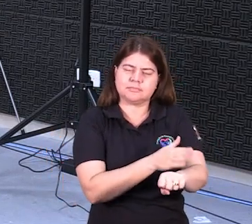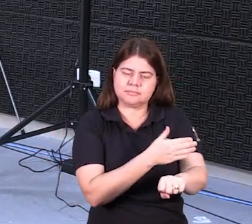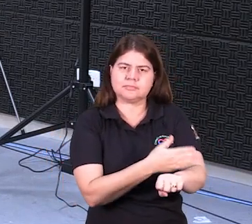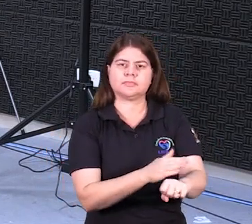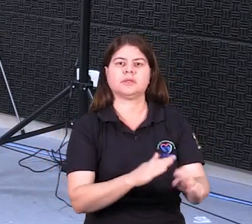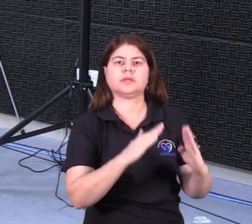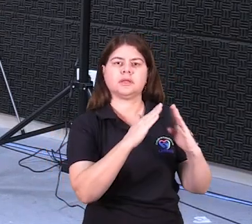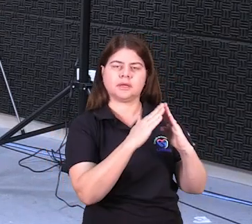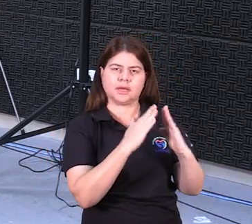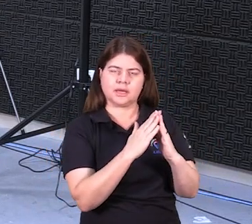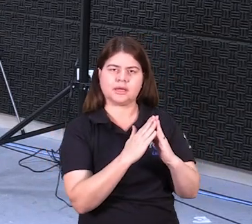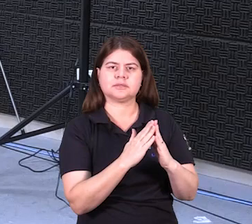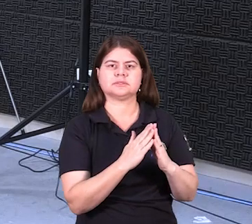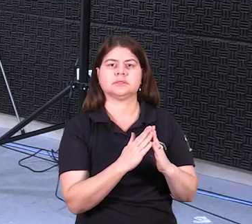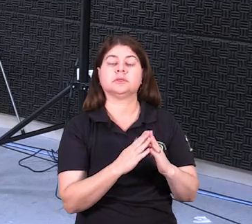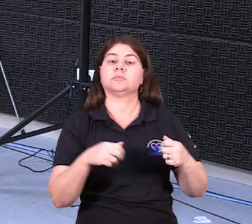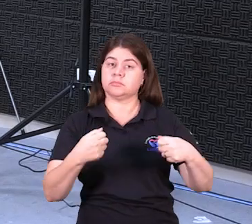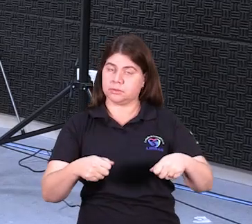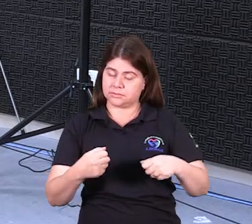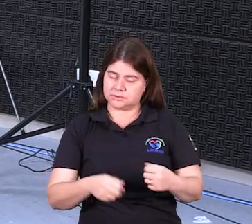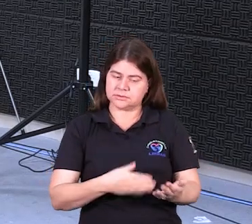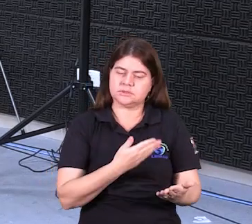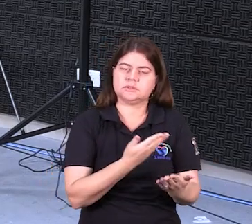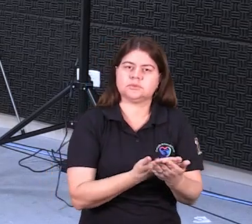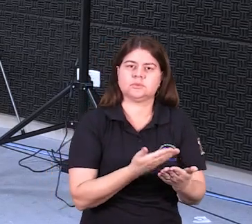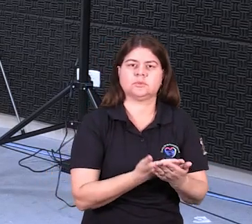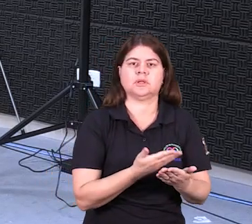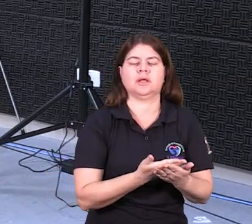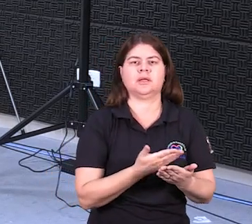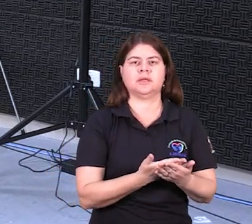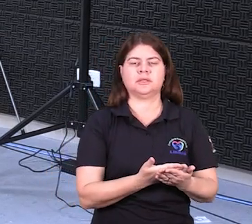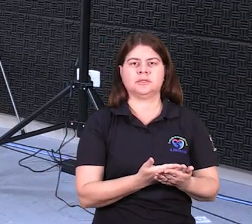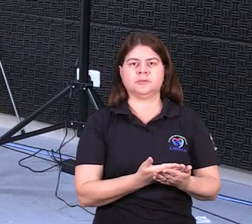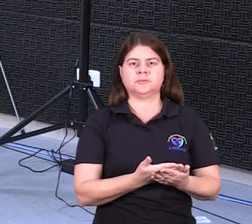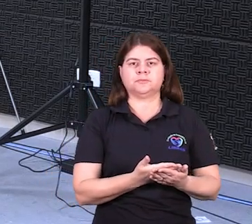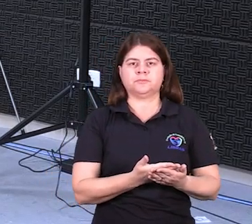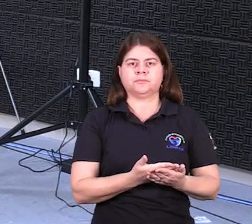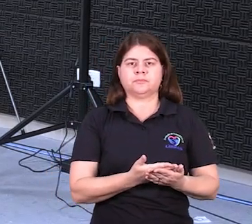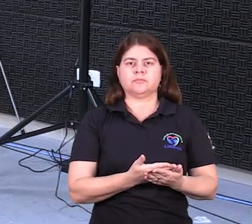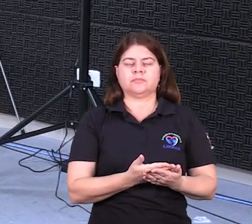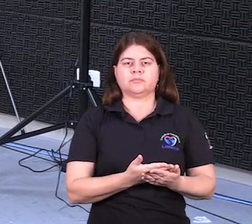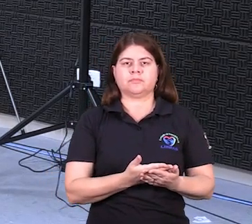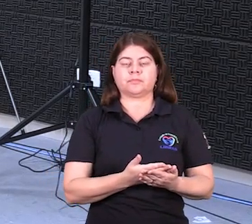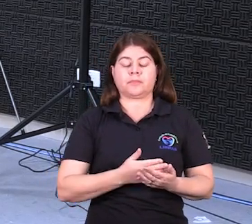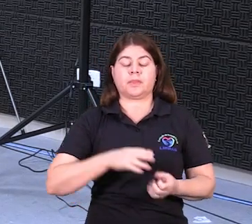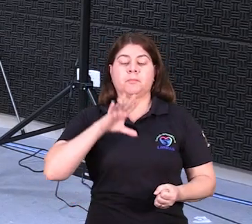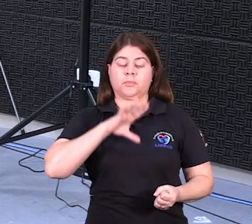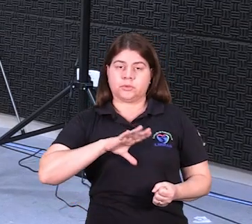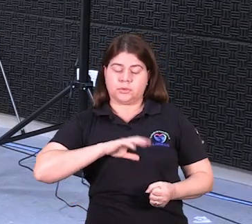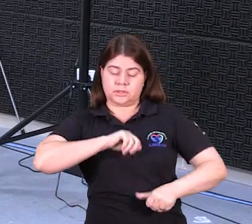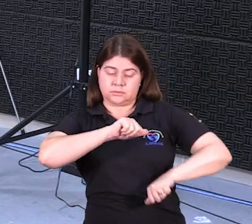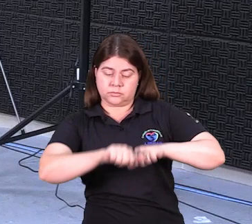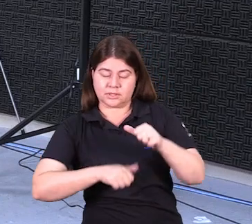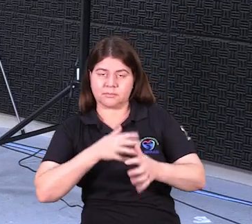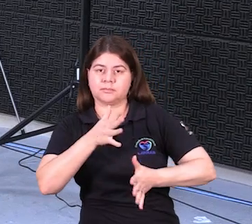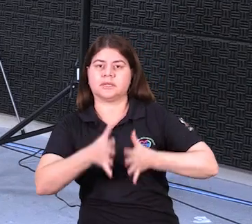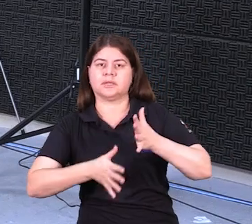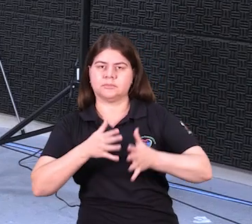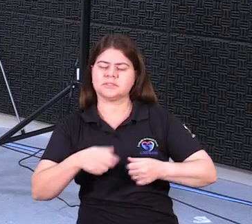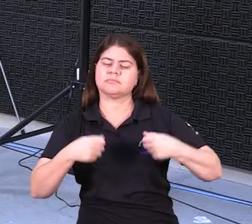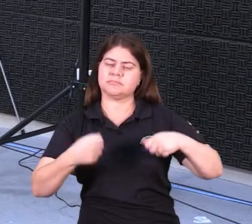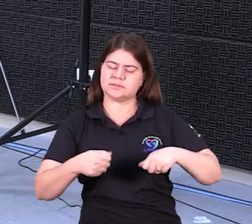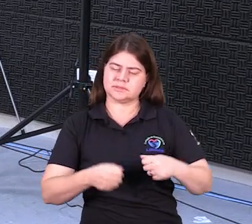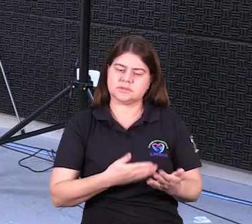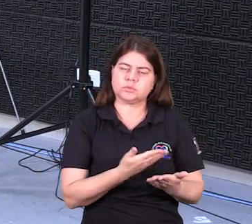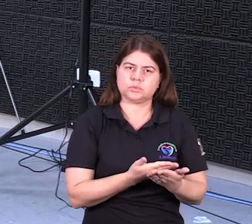a demonstração de Libras. A gente tem que estudar. Quando a gente passa do português para Libras, tem uma